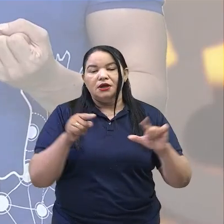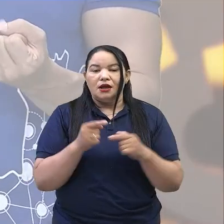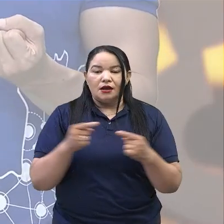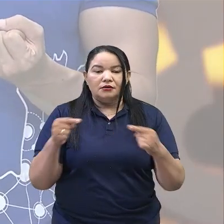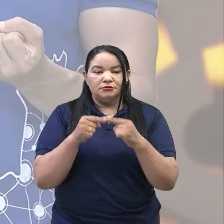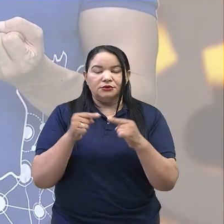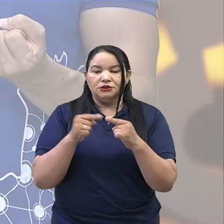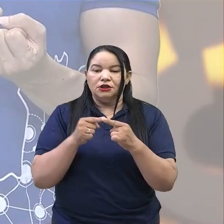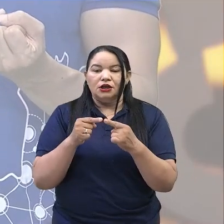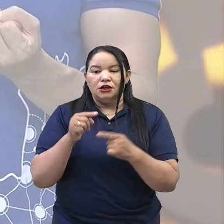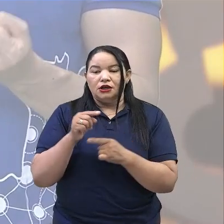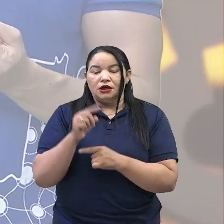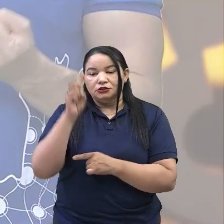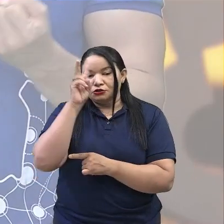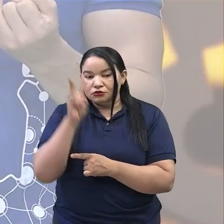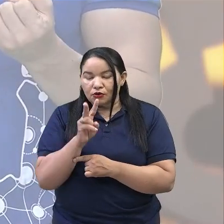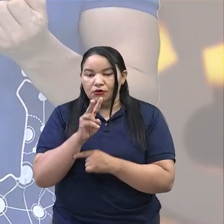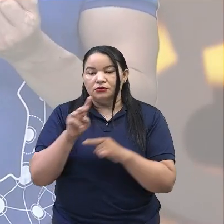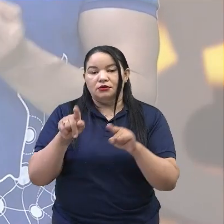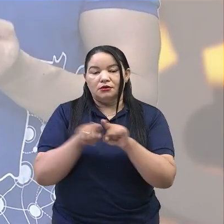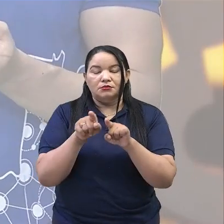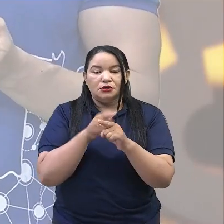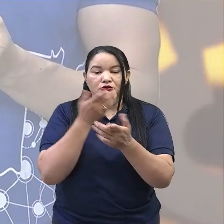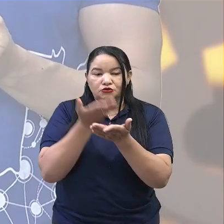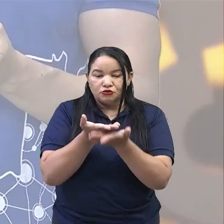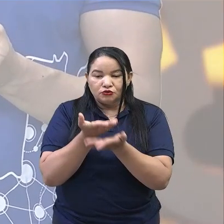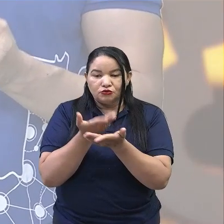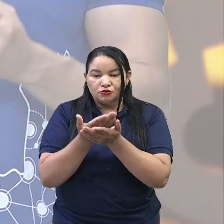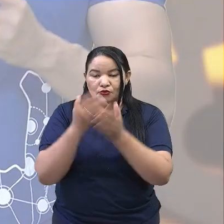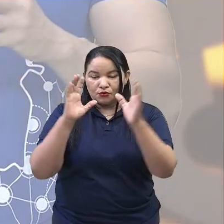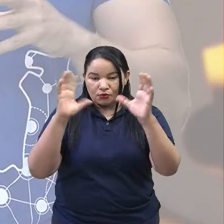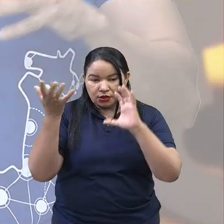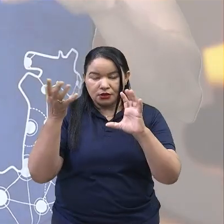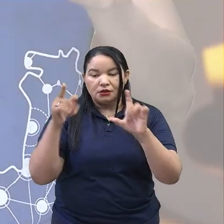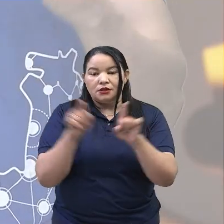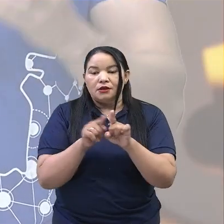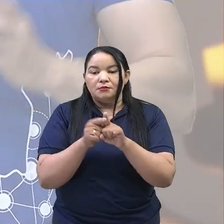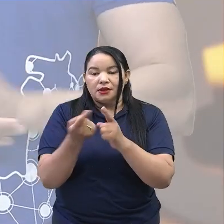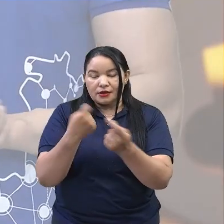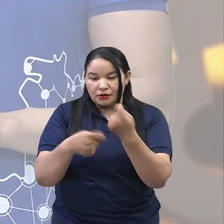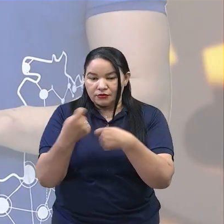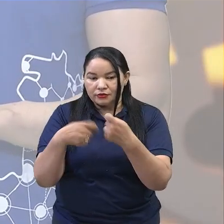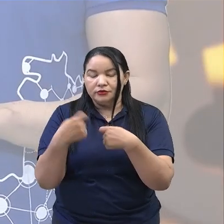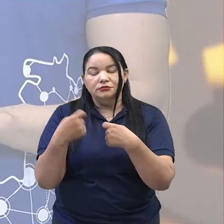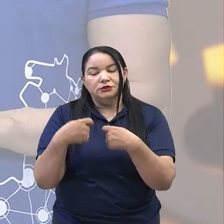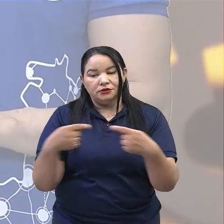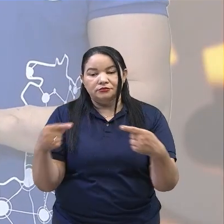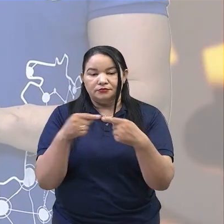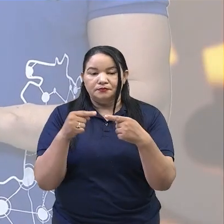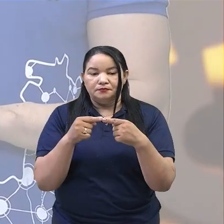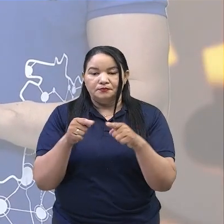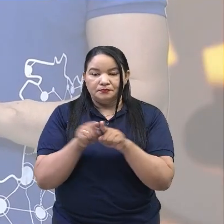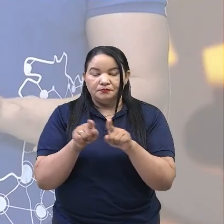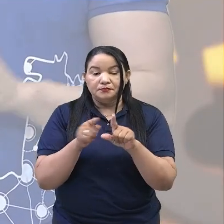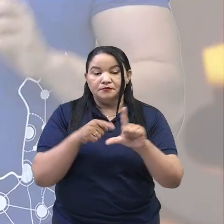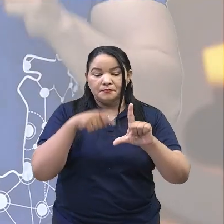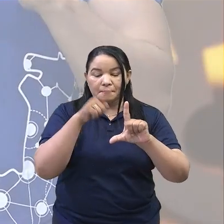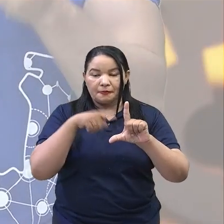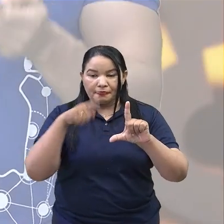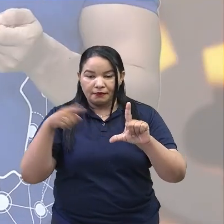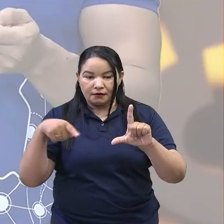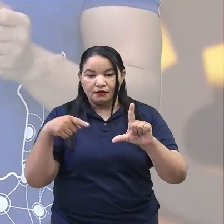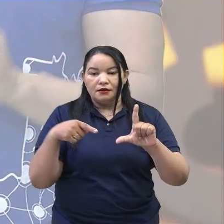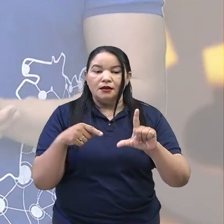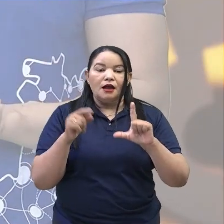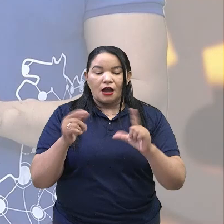históricas relacionadas ali a estudos climáticos e também à economia. Para a gente verificar, né, essa questão do gráfico de linha, eu fiz